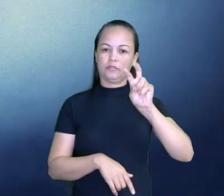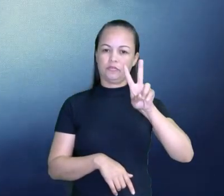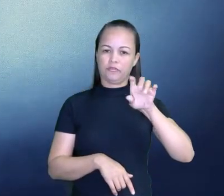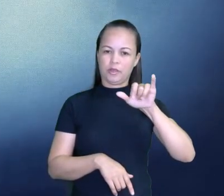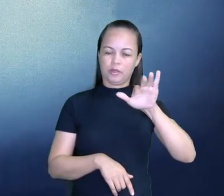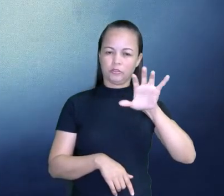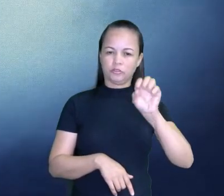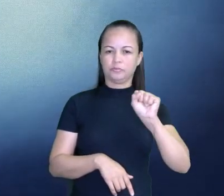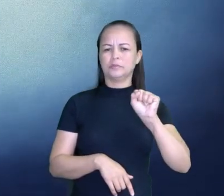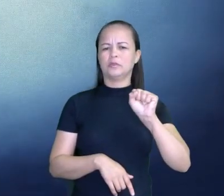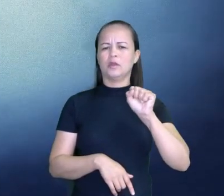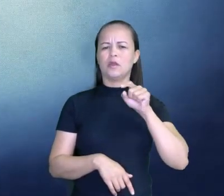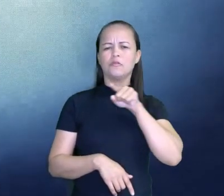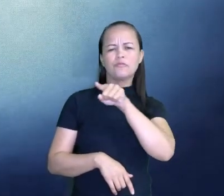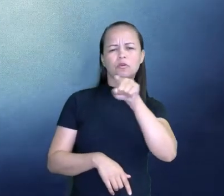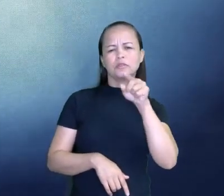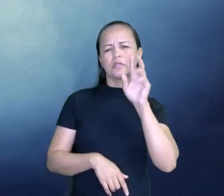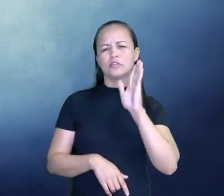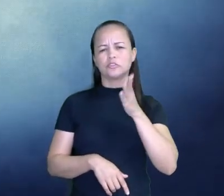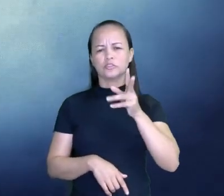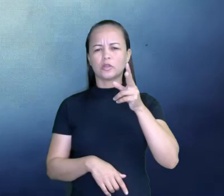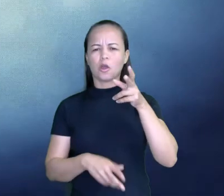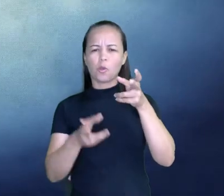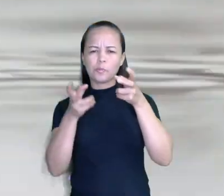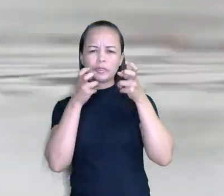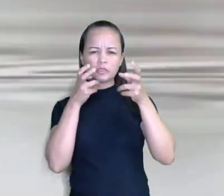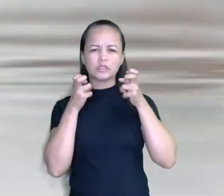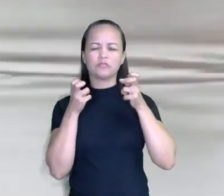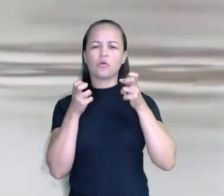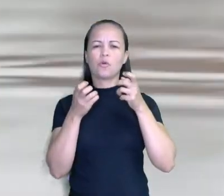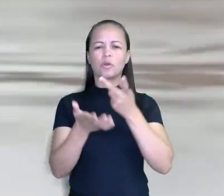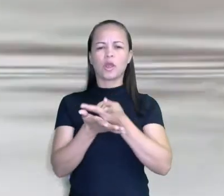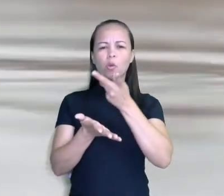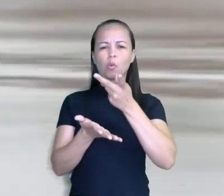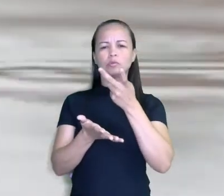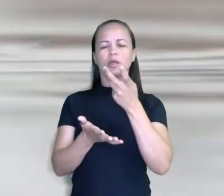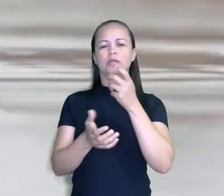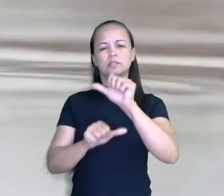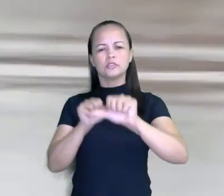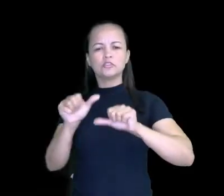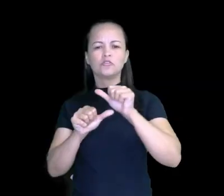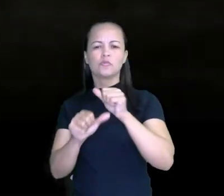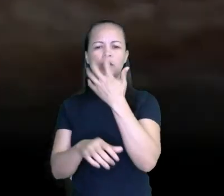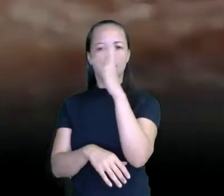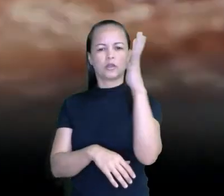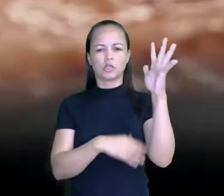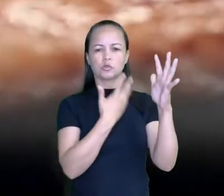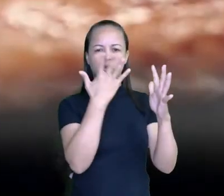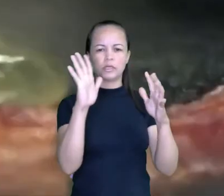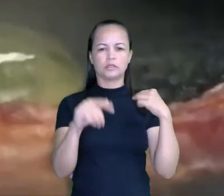Você já reparou nas inúmeras transformações que acontecem na natureza e no nosso dia a dia?